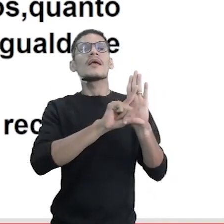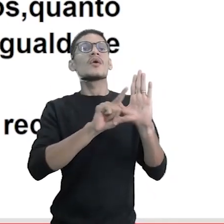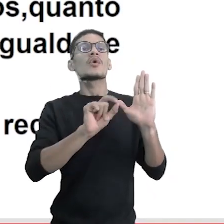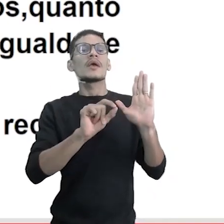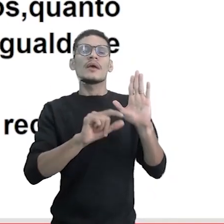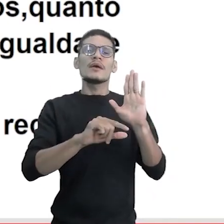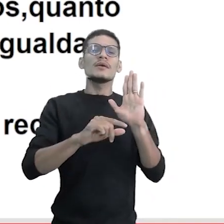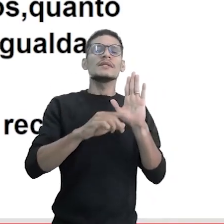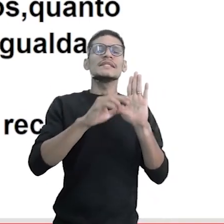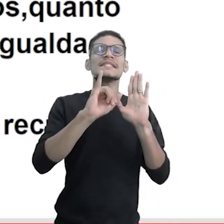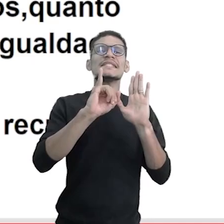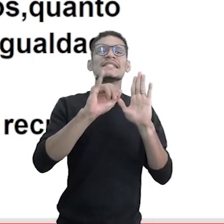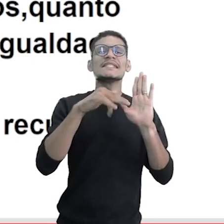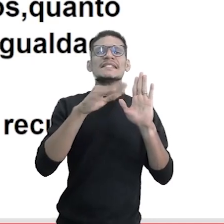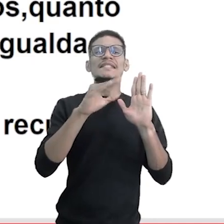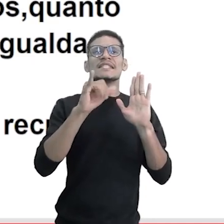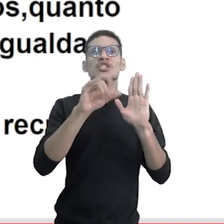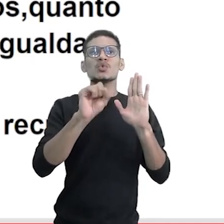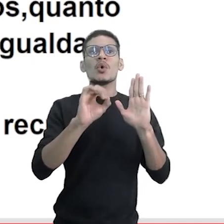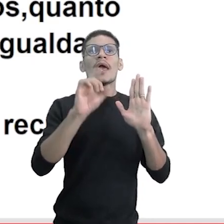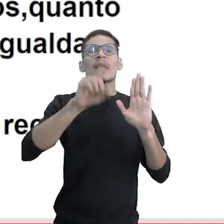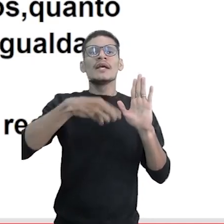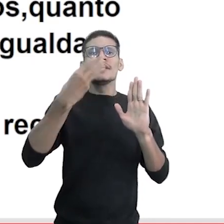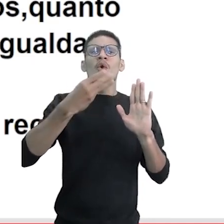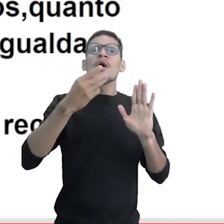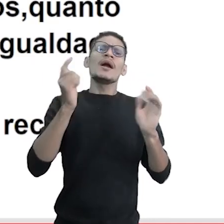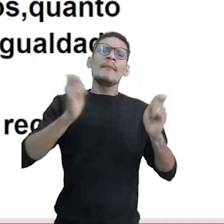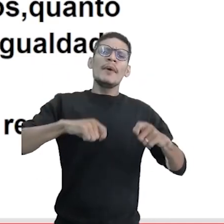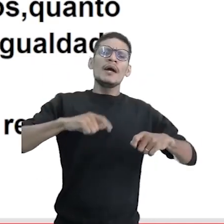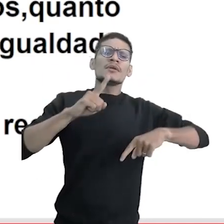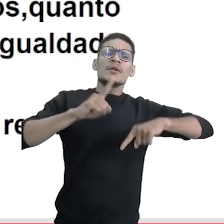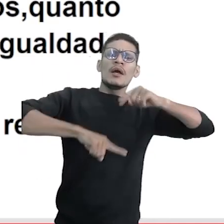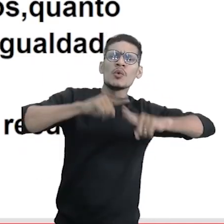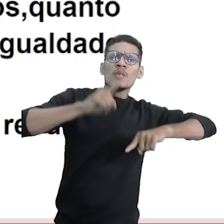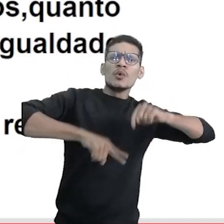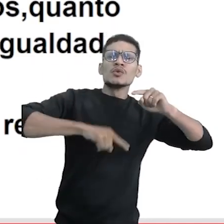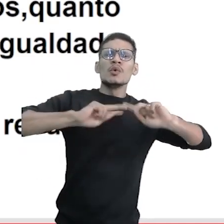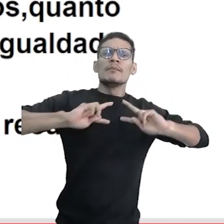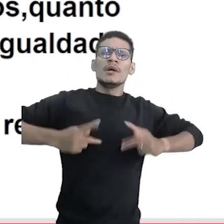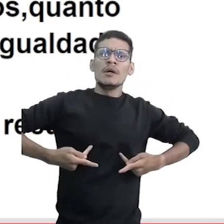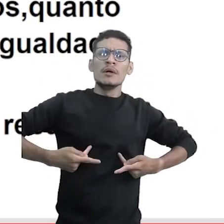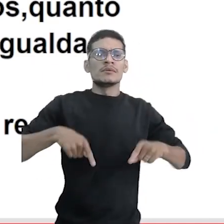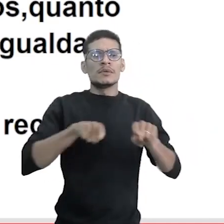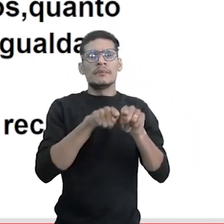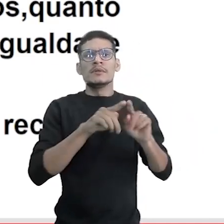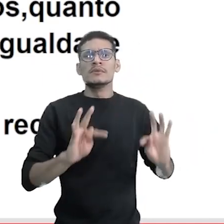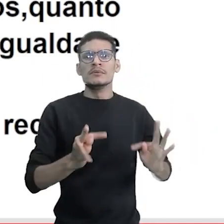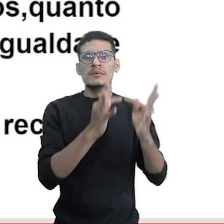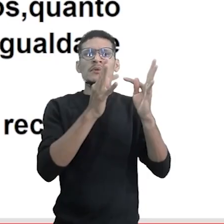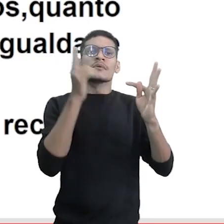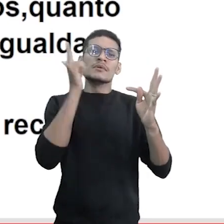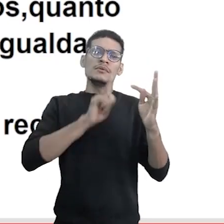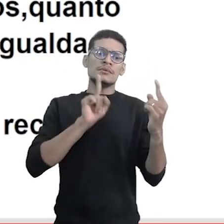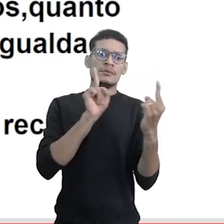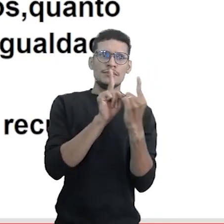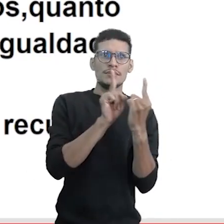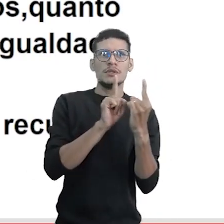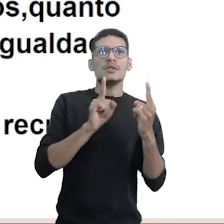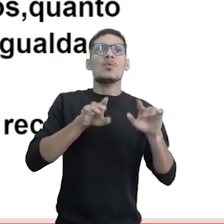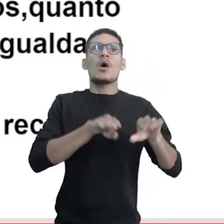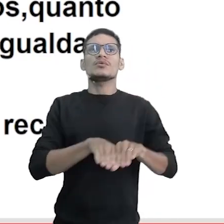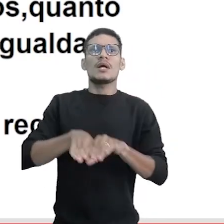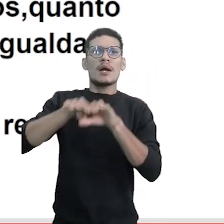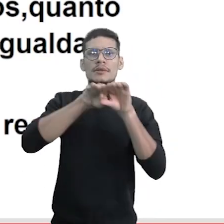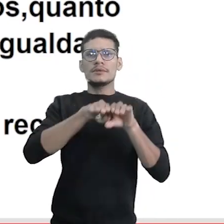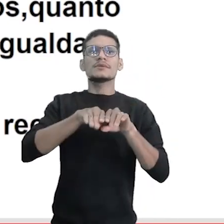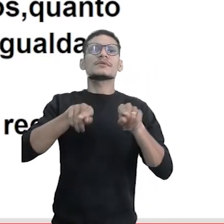da disponibilização de recursos tanto humanos quanto tecnológicos que garantem atendimento de igualdade em condições com as